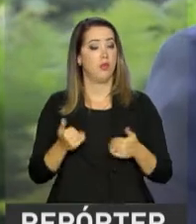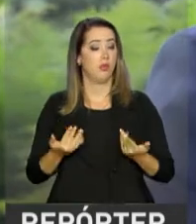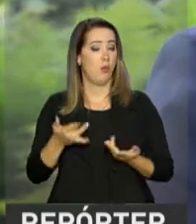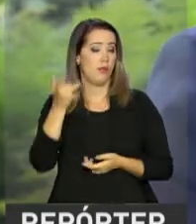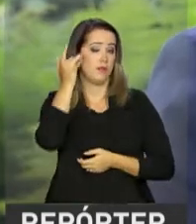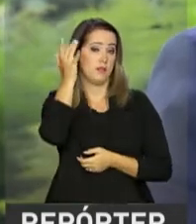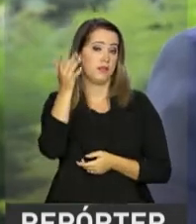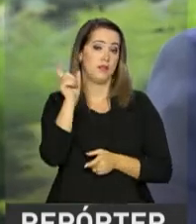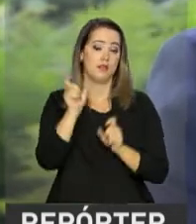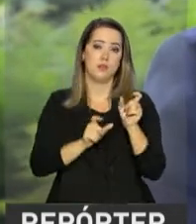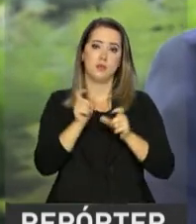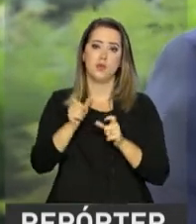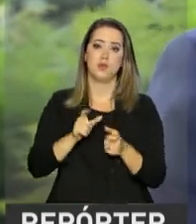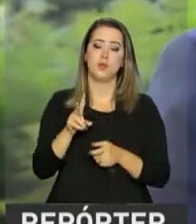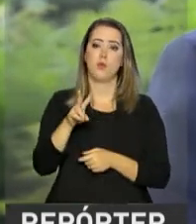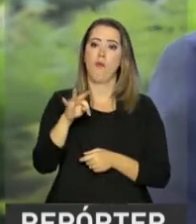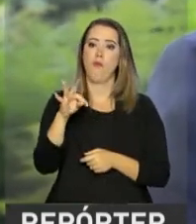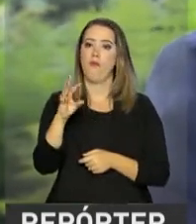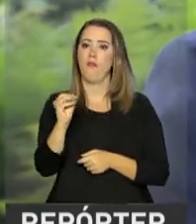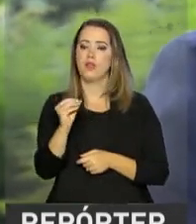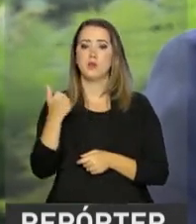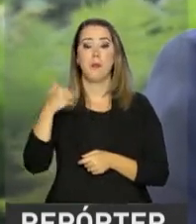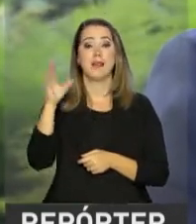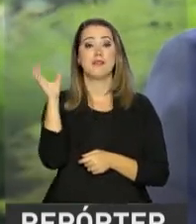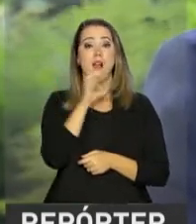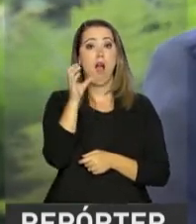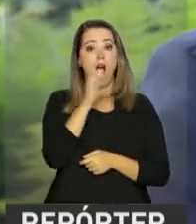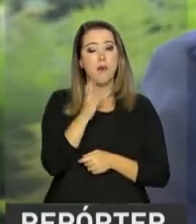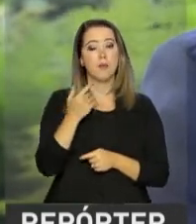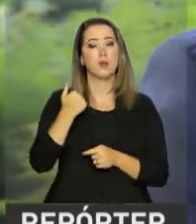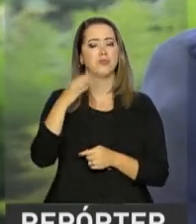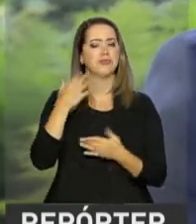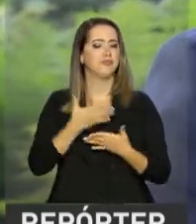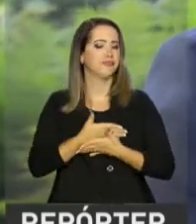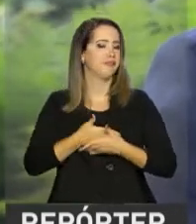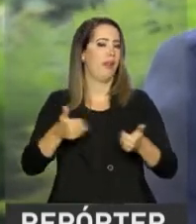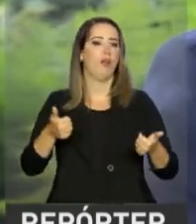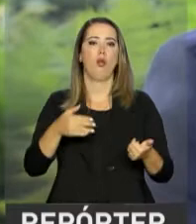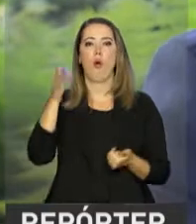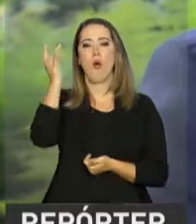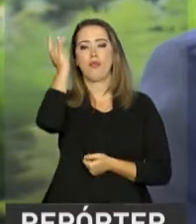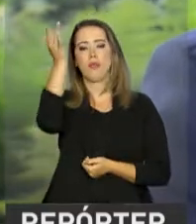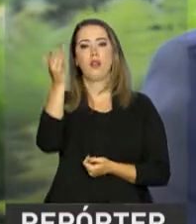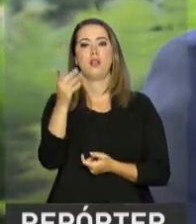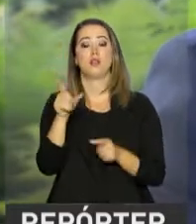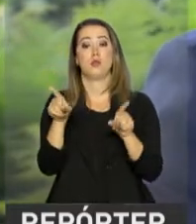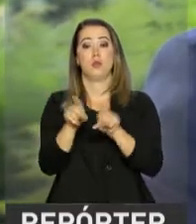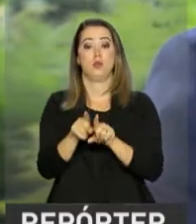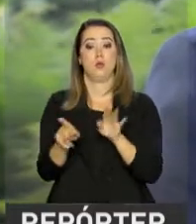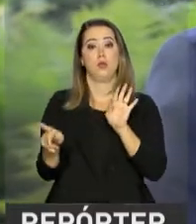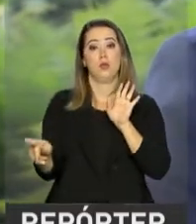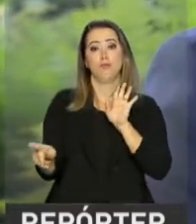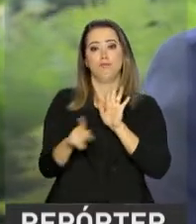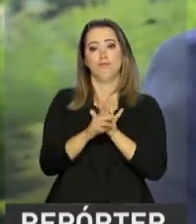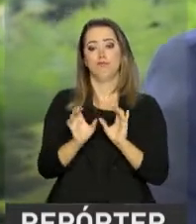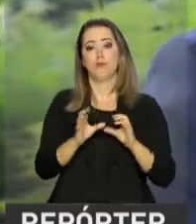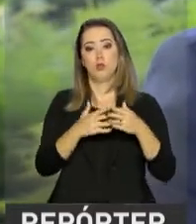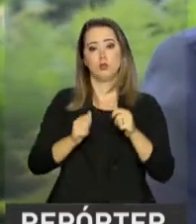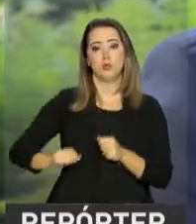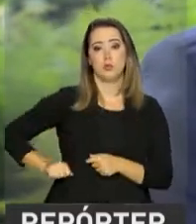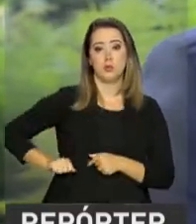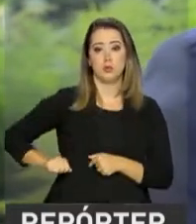facilidade, a pessoa vai obter um visto de uma forma mais rápida, mais cômoda, e o próprio funcionamento de toda a rede consular